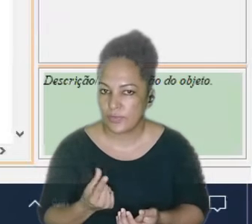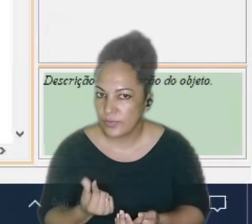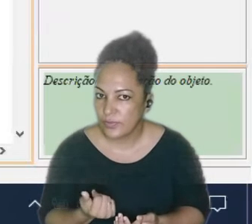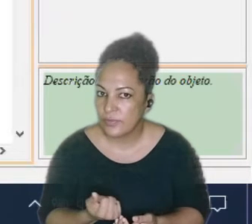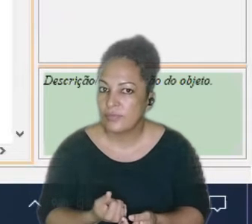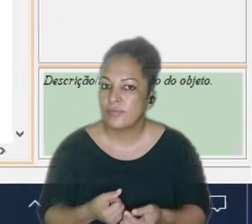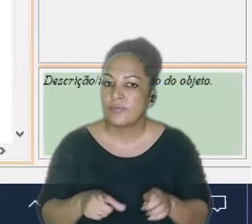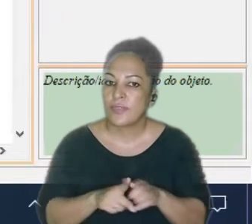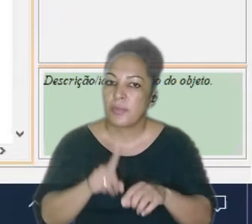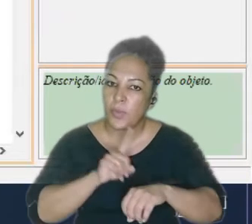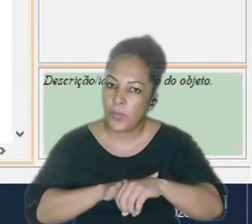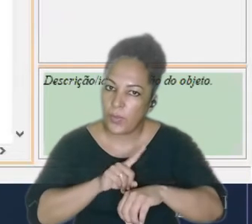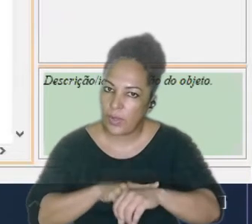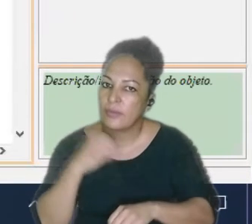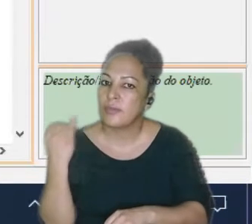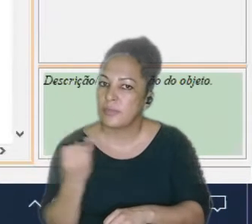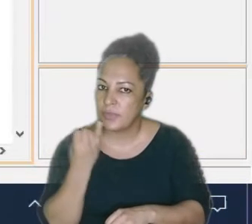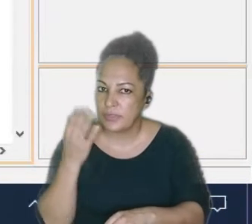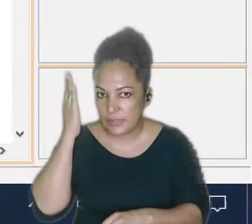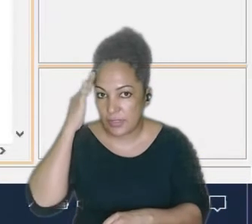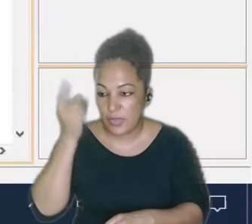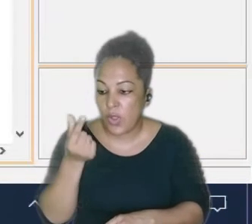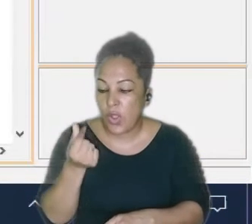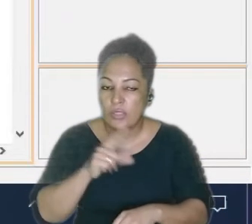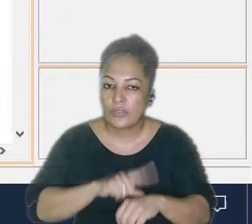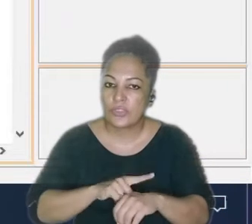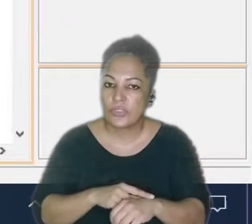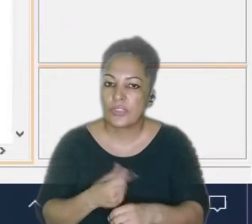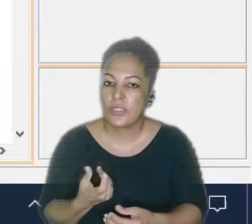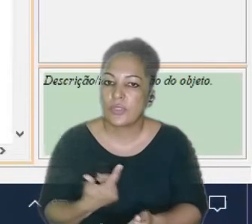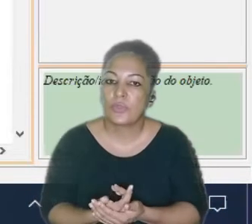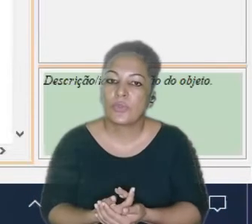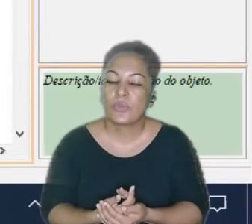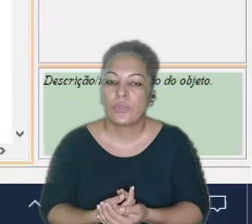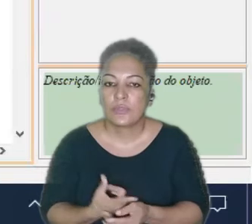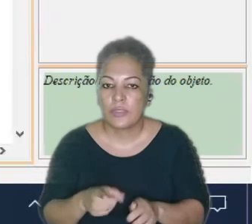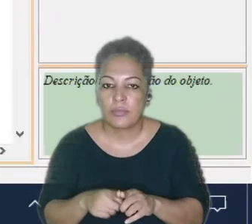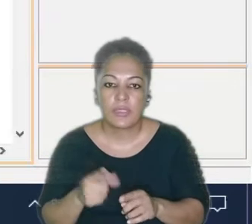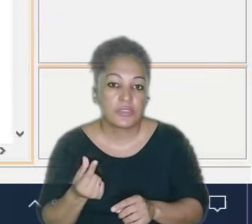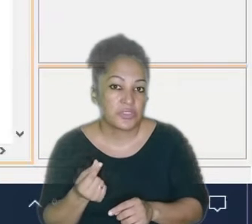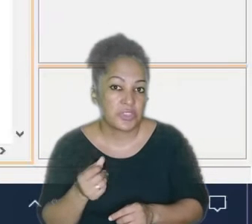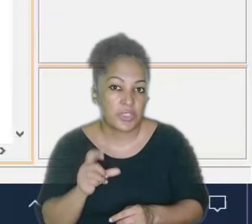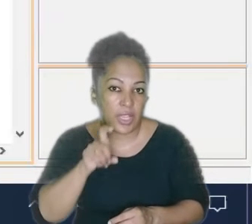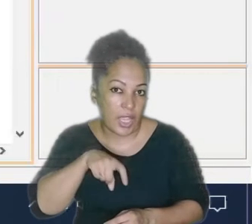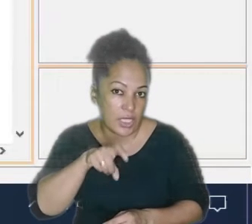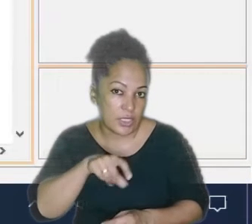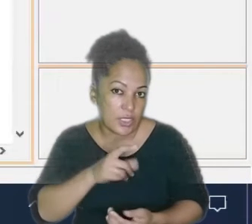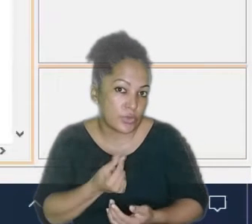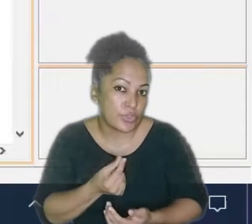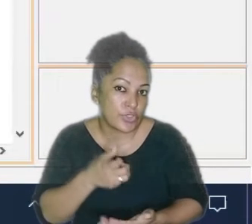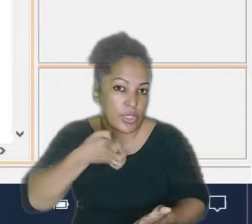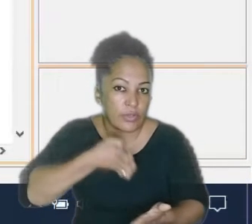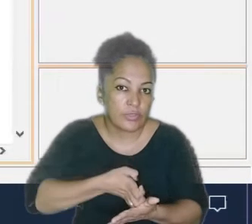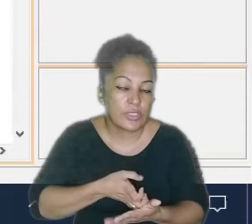O valor do recebimento, o horário, é importante a gente saber o recebimento, o tipo do recebimento, se for em dinheiro, cartão